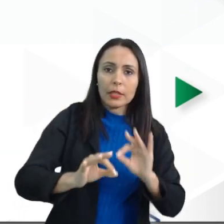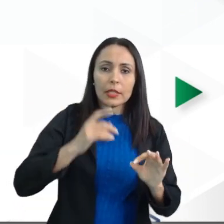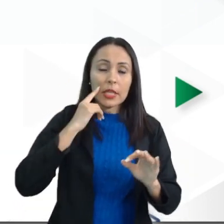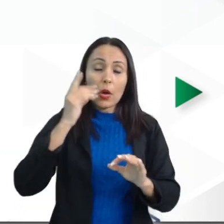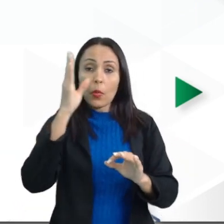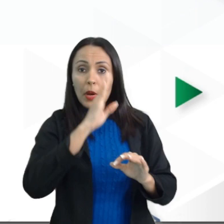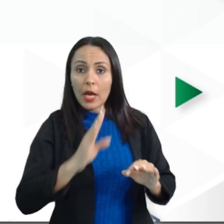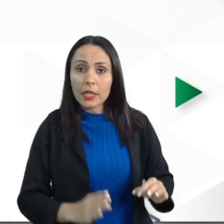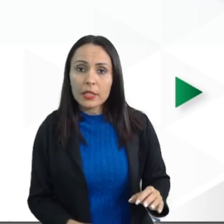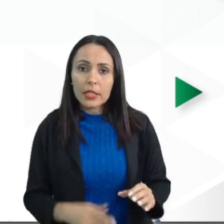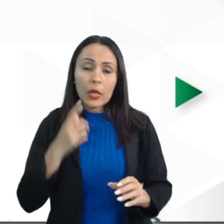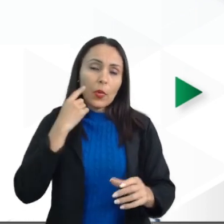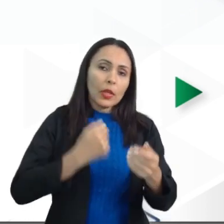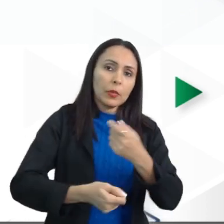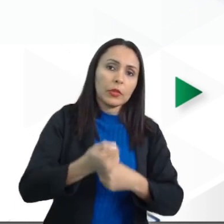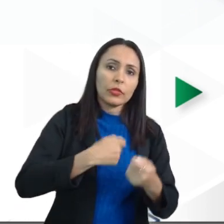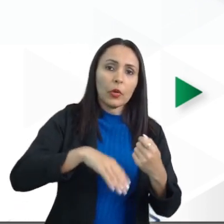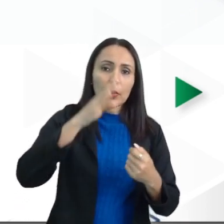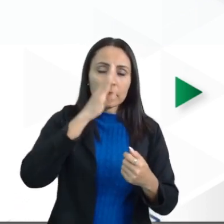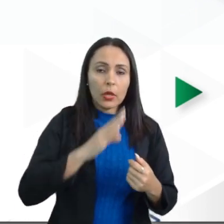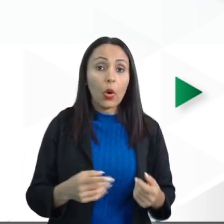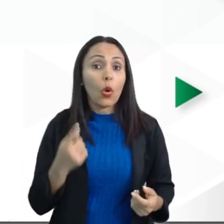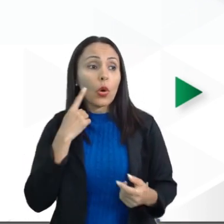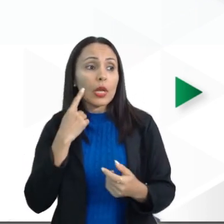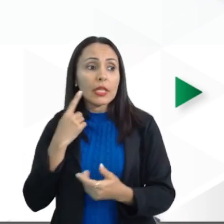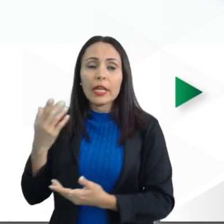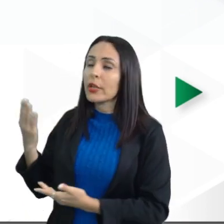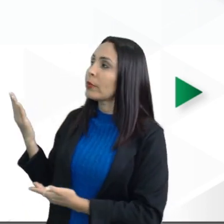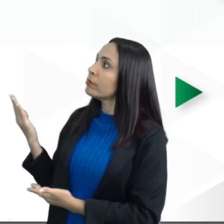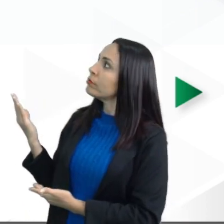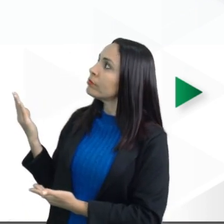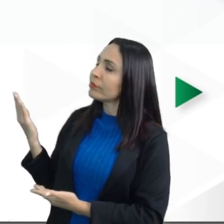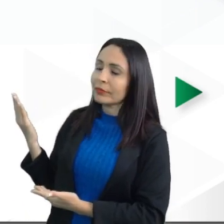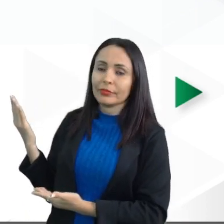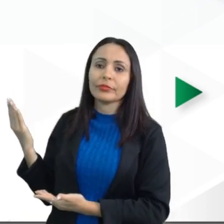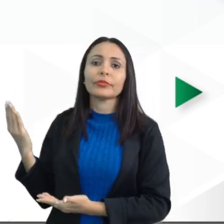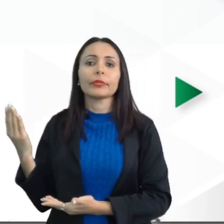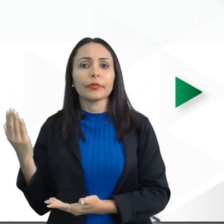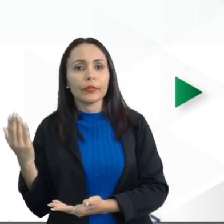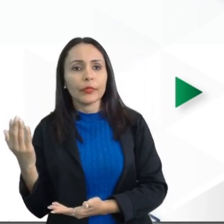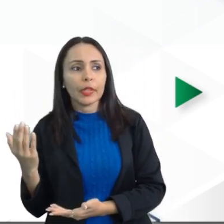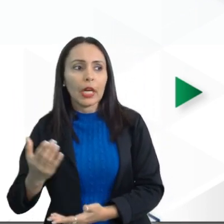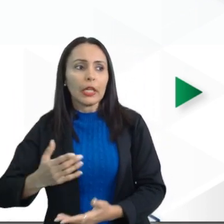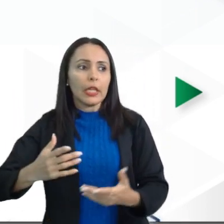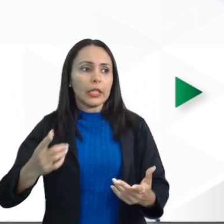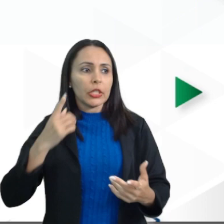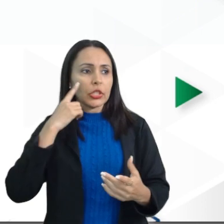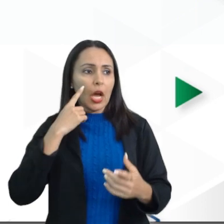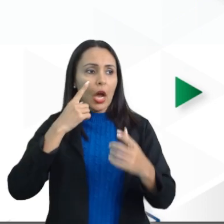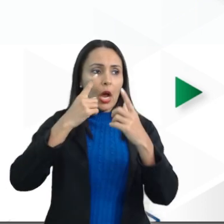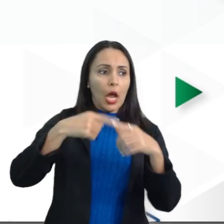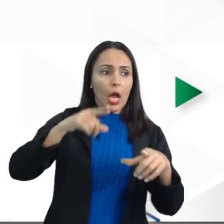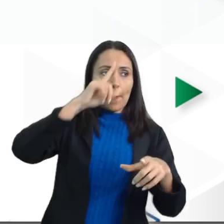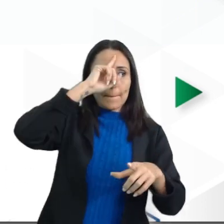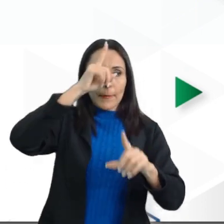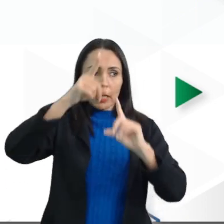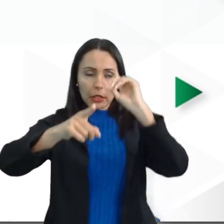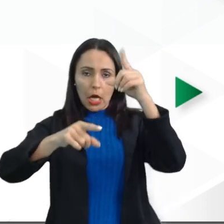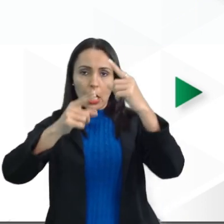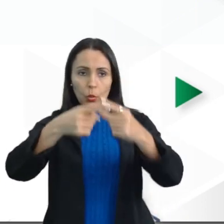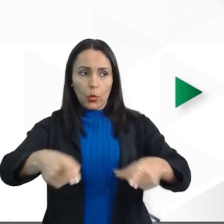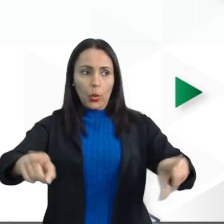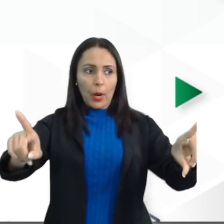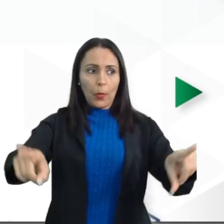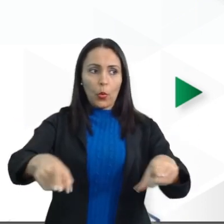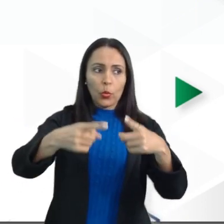Brasil. E aqui nós temos a música. Olha o regente, aquele que está regindo, governando.